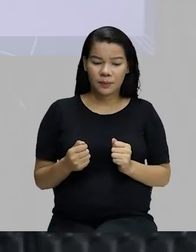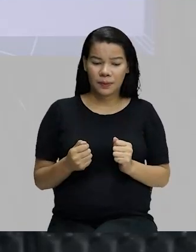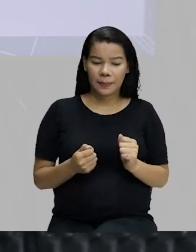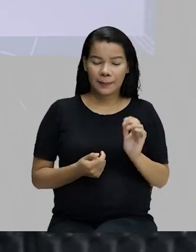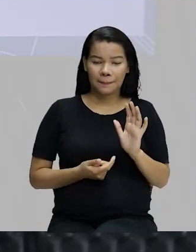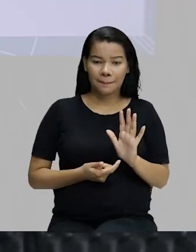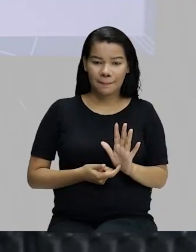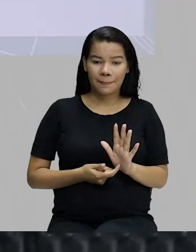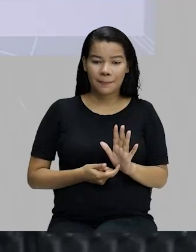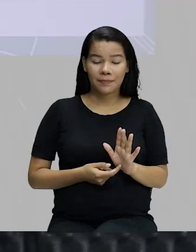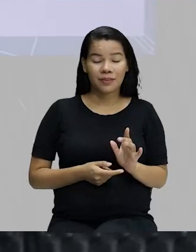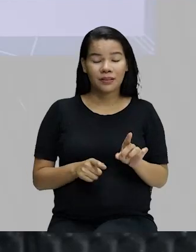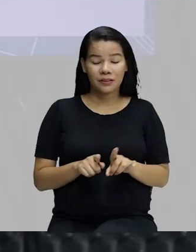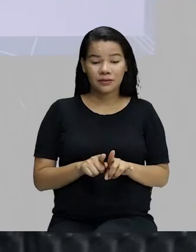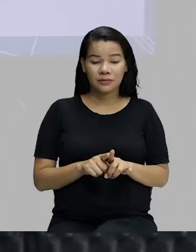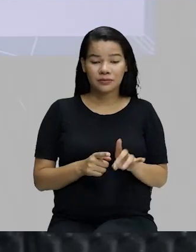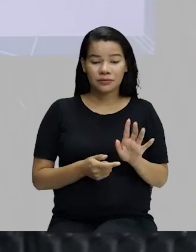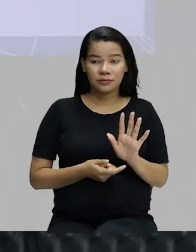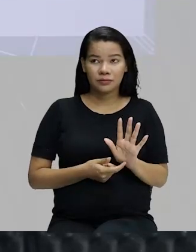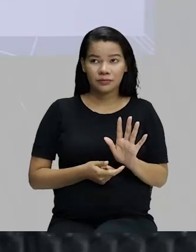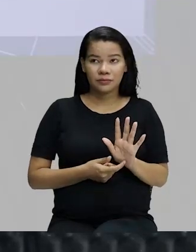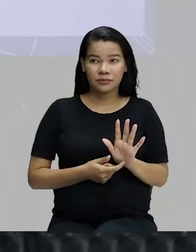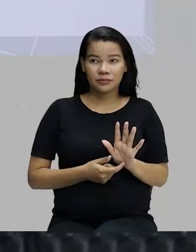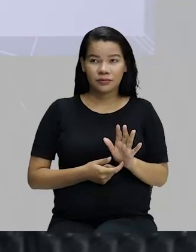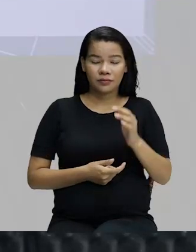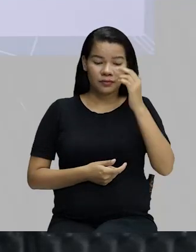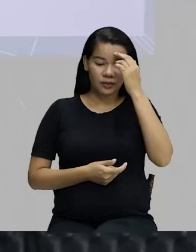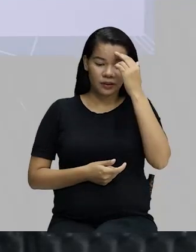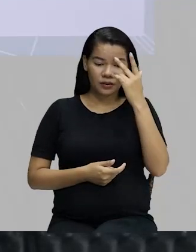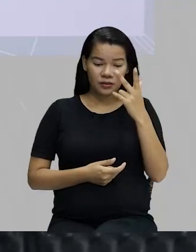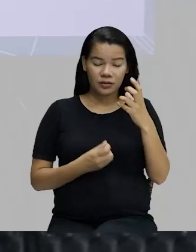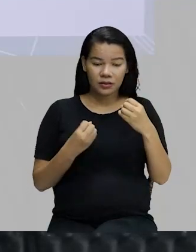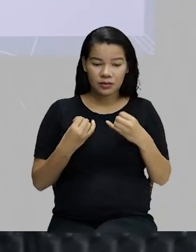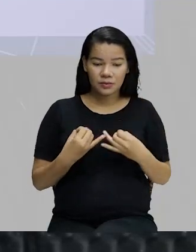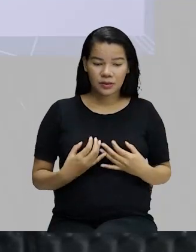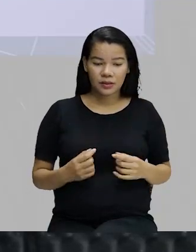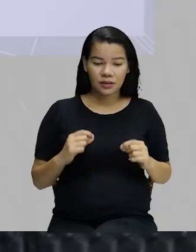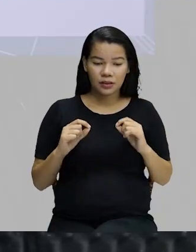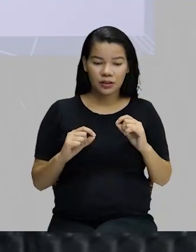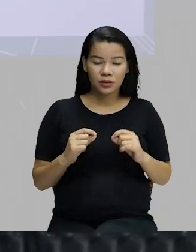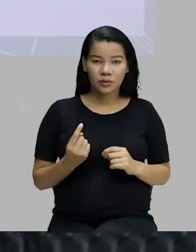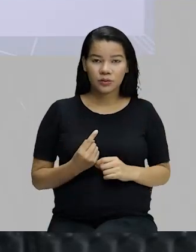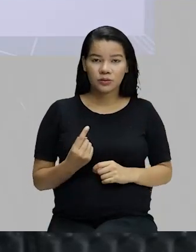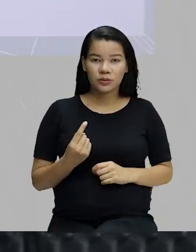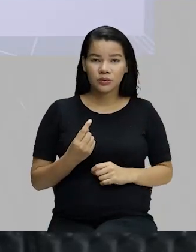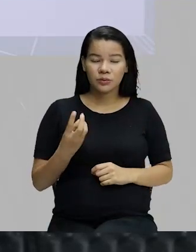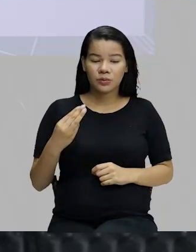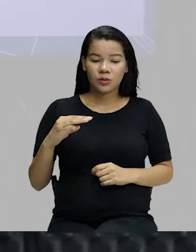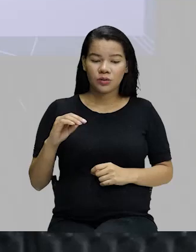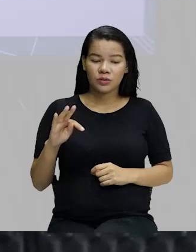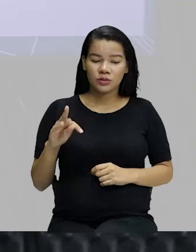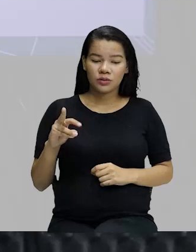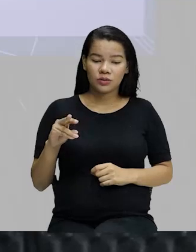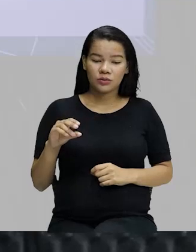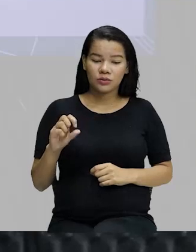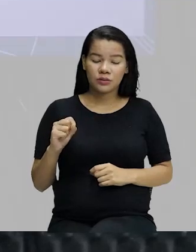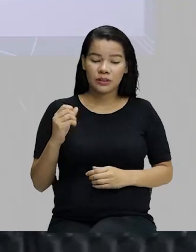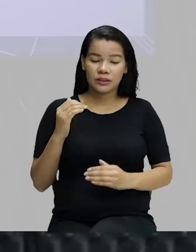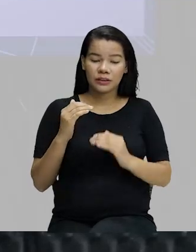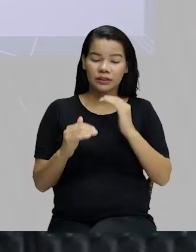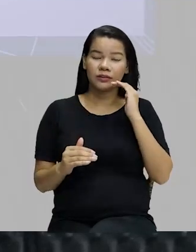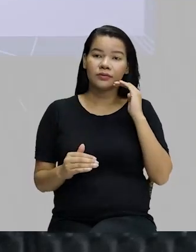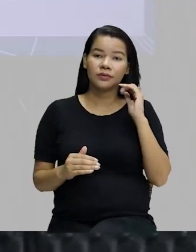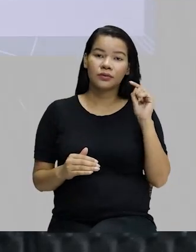na verdade indicou, e também a história diz que um dos motivos da queda da União Soviética